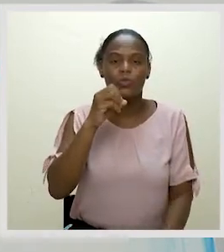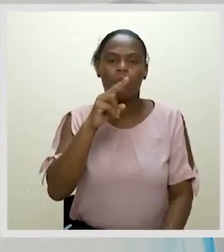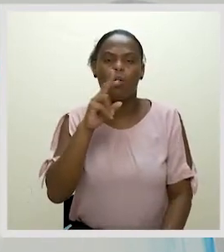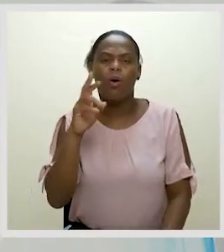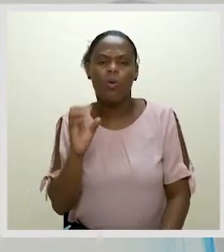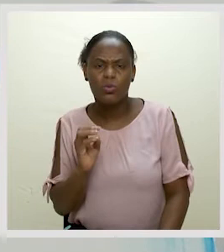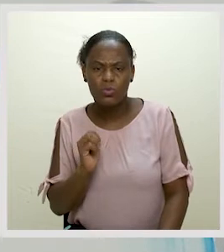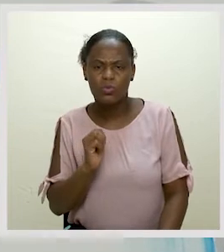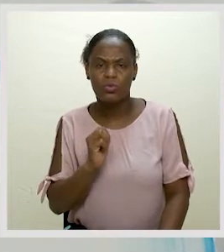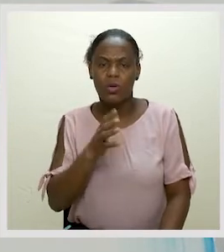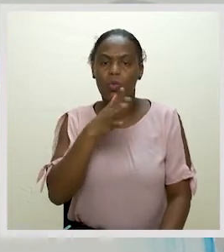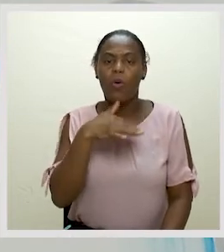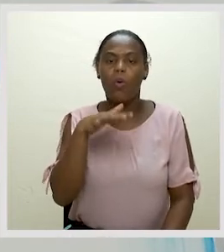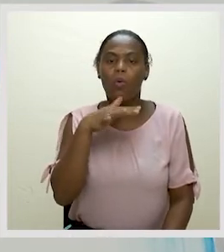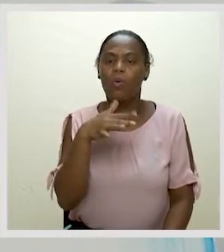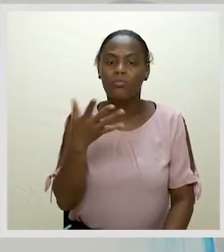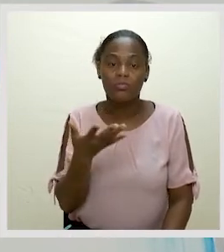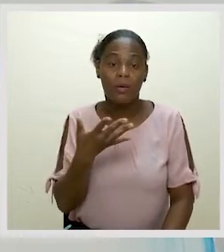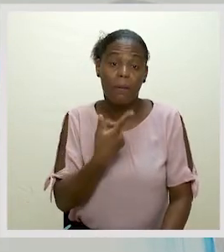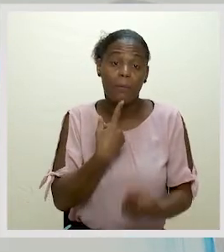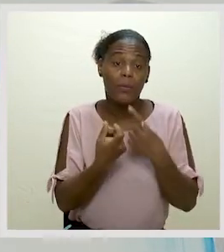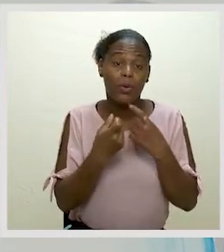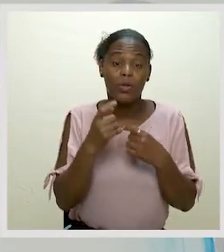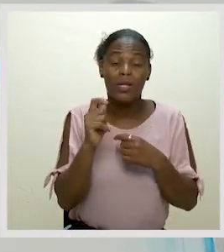esporos, de onde